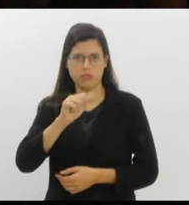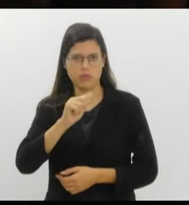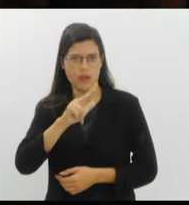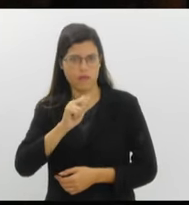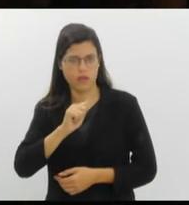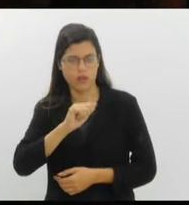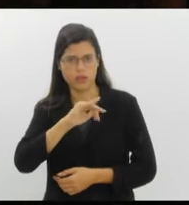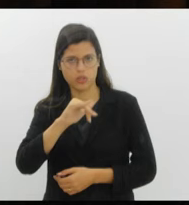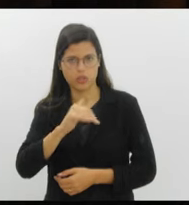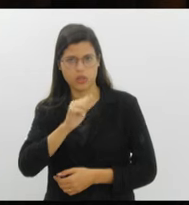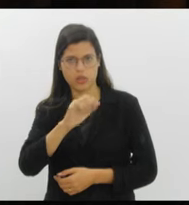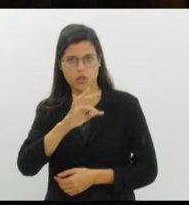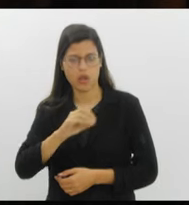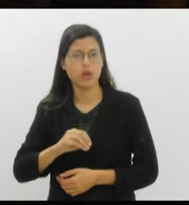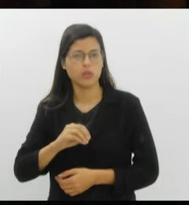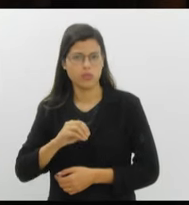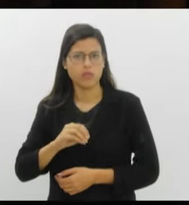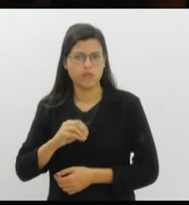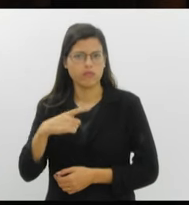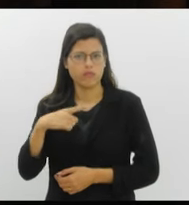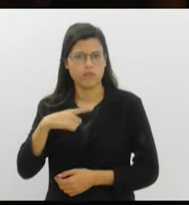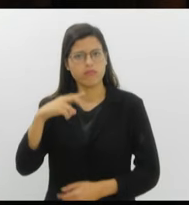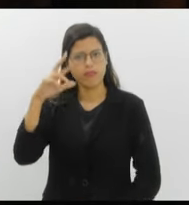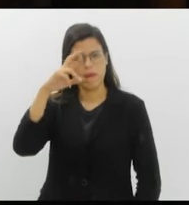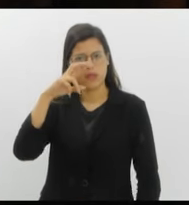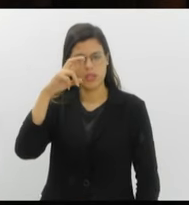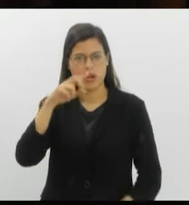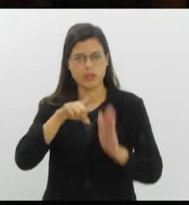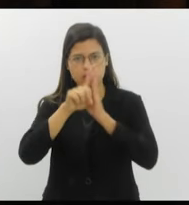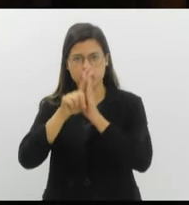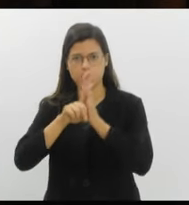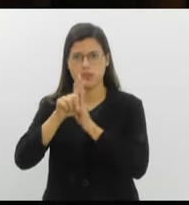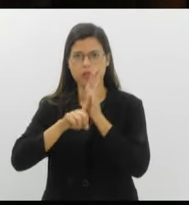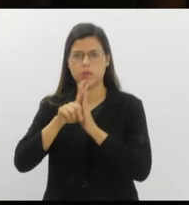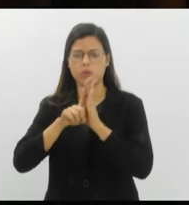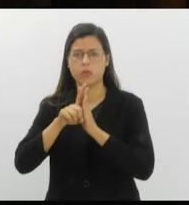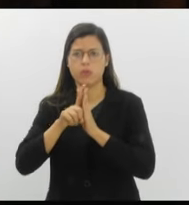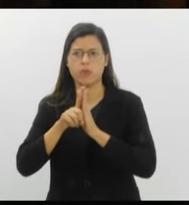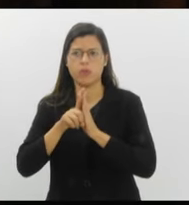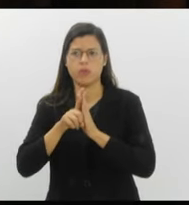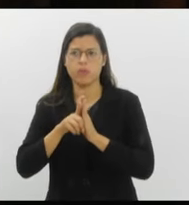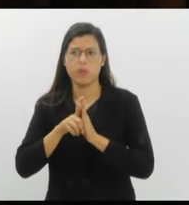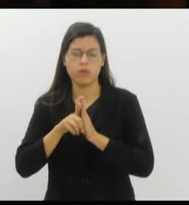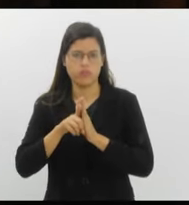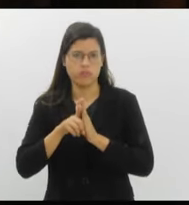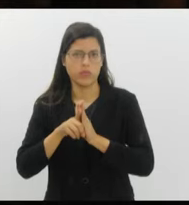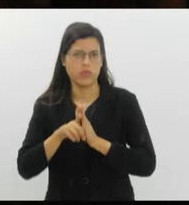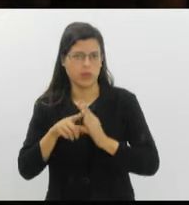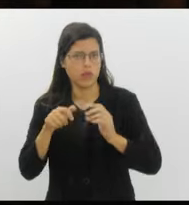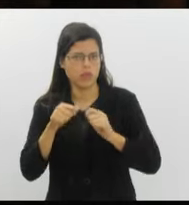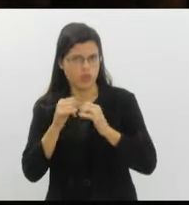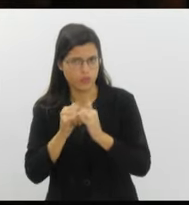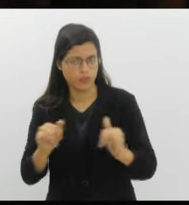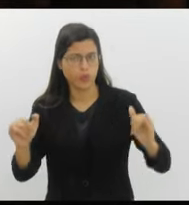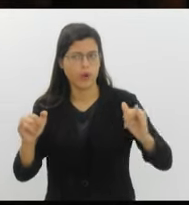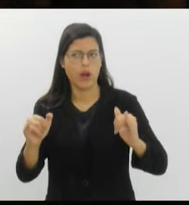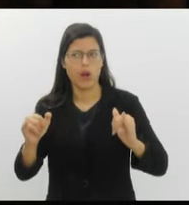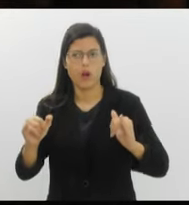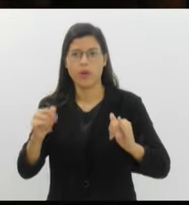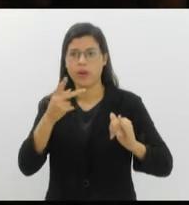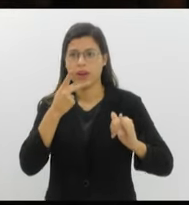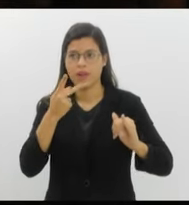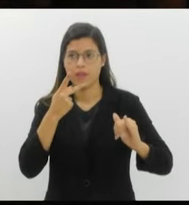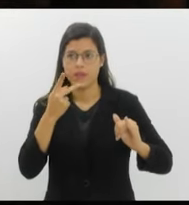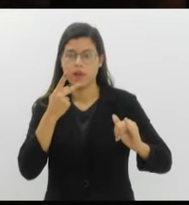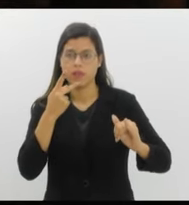Ele foi grampeado pela Lava Jato e foi tornado público uma escuta onde ele chamava o atual presidente da